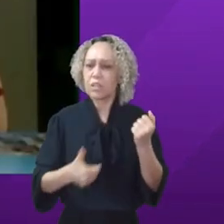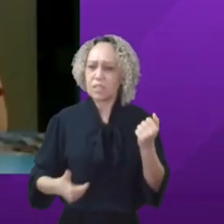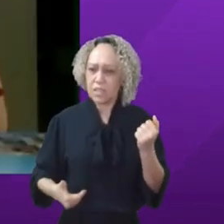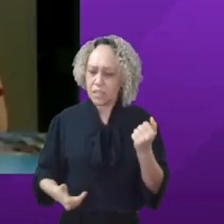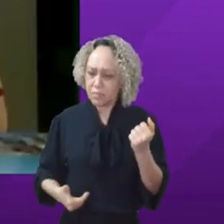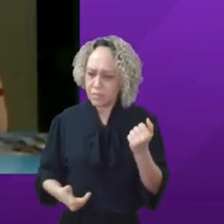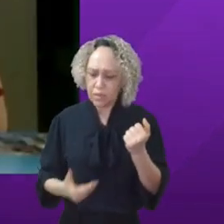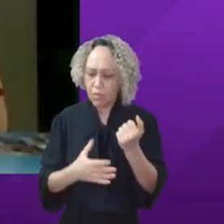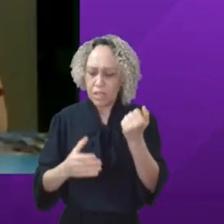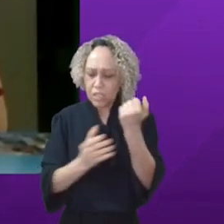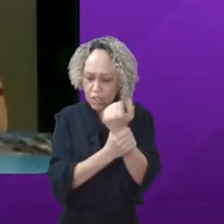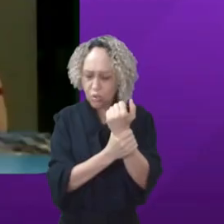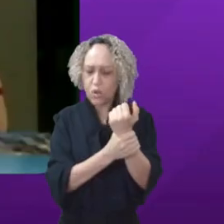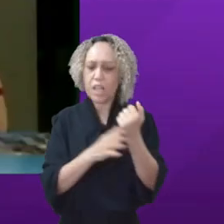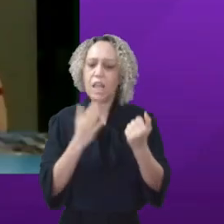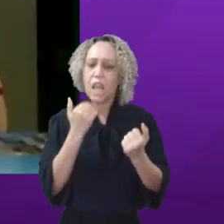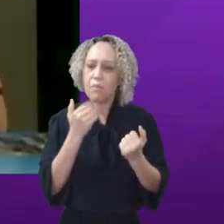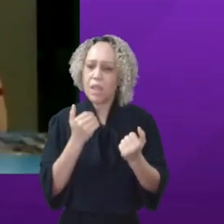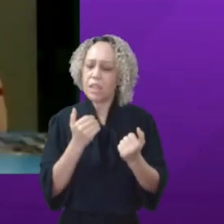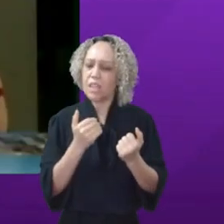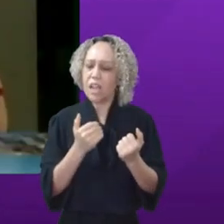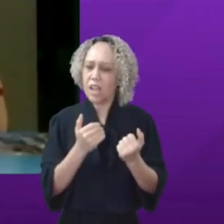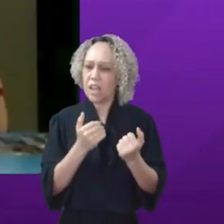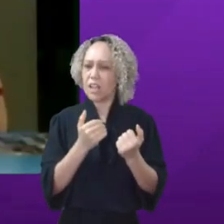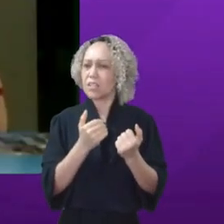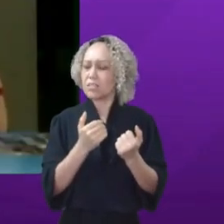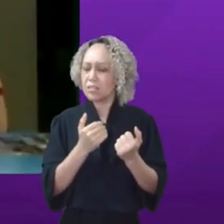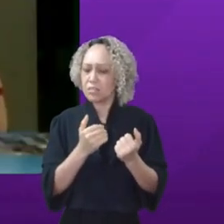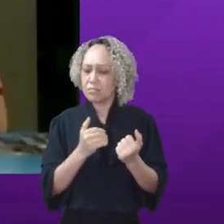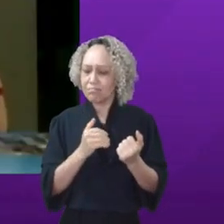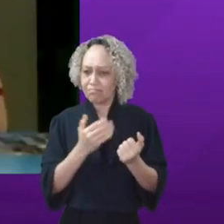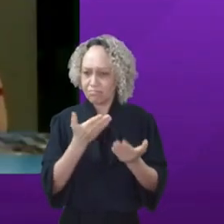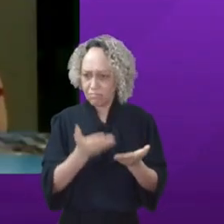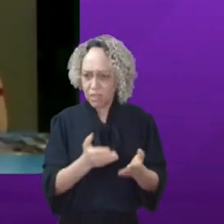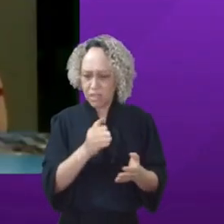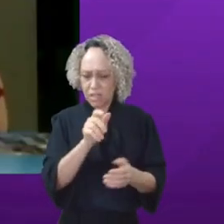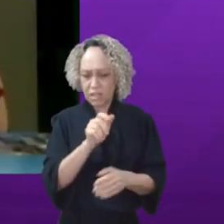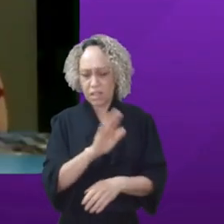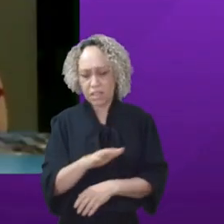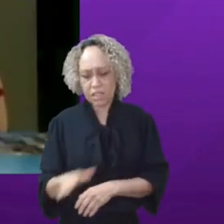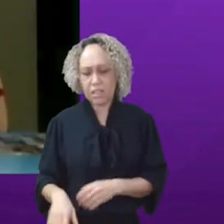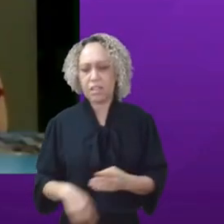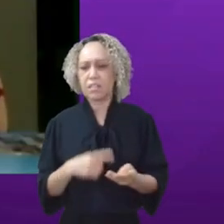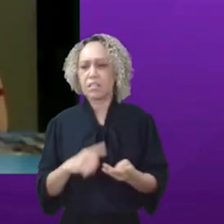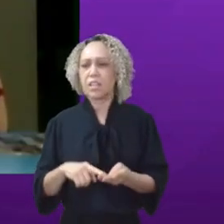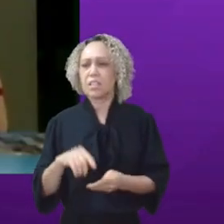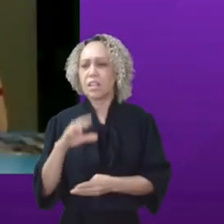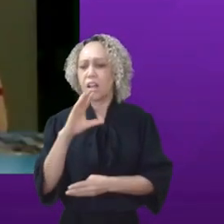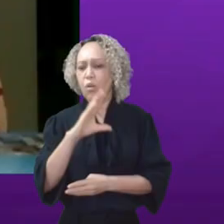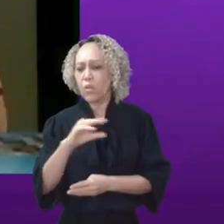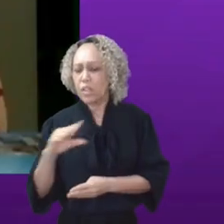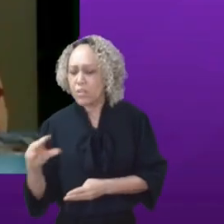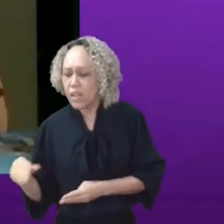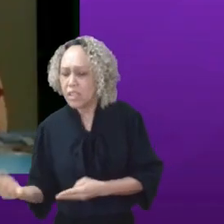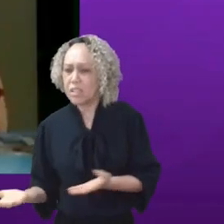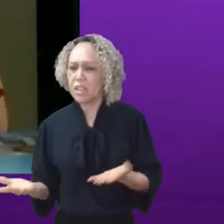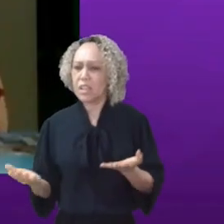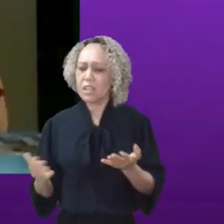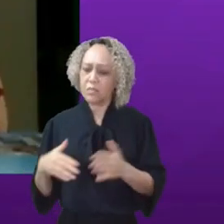quantidade e qualidade necessária, né, para a criança, né, seja os adolescentes que,